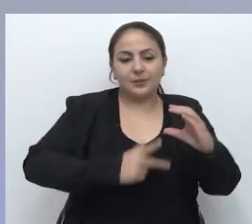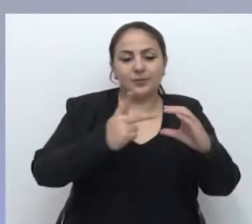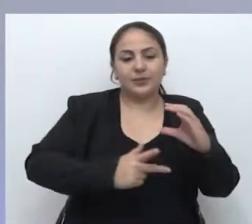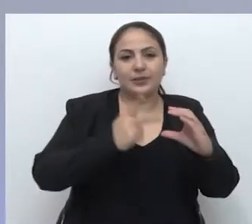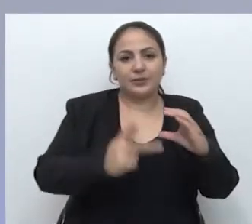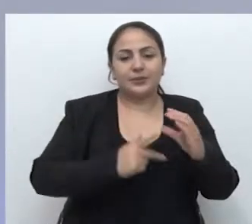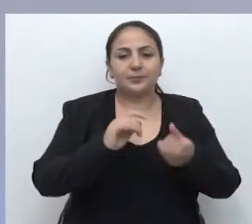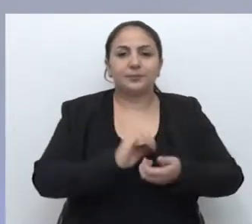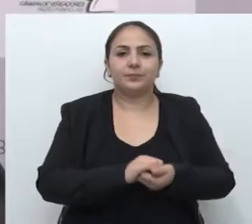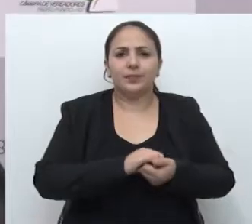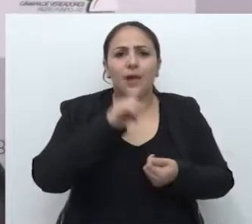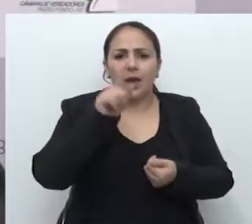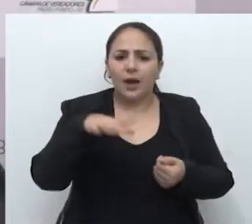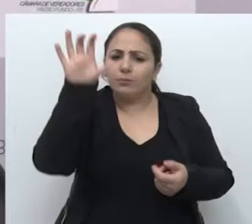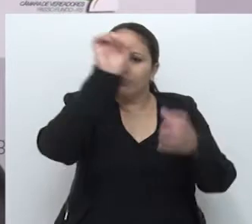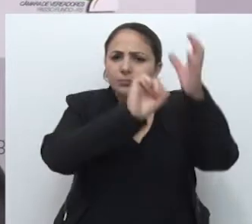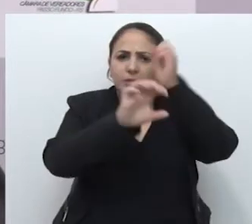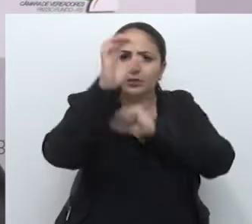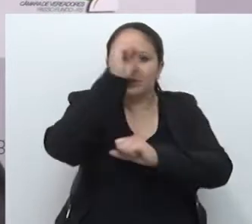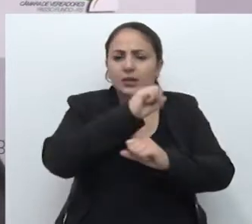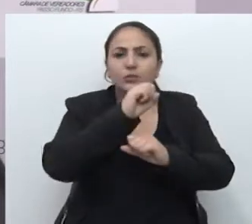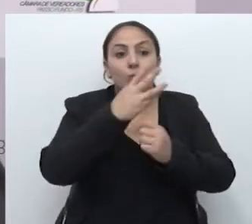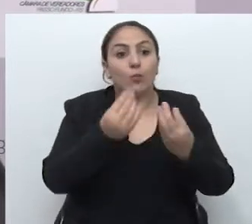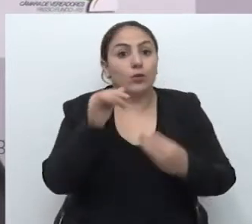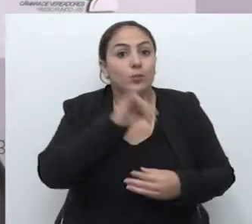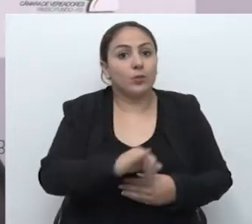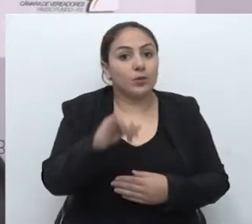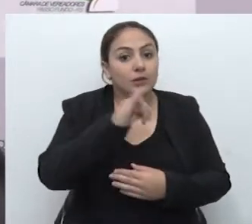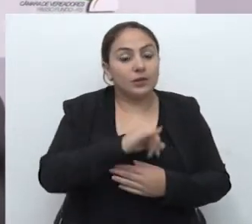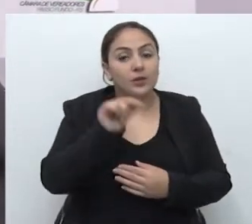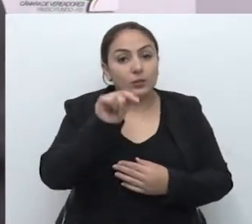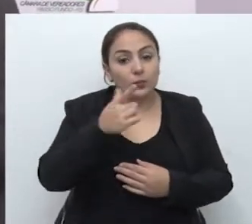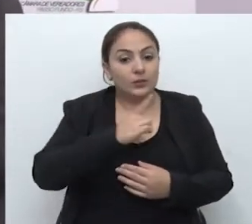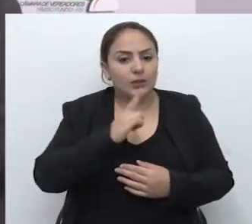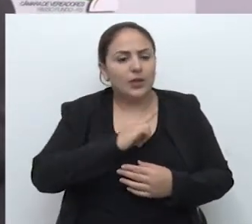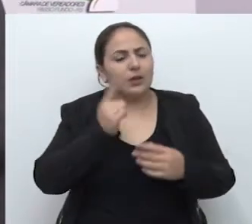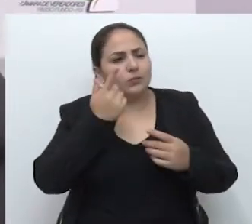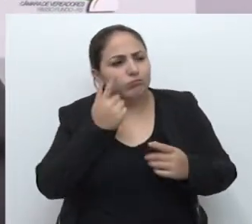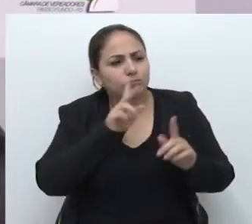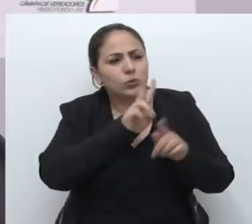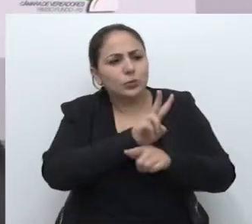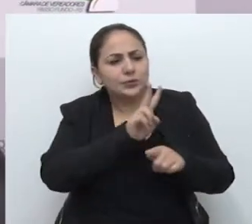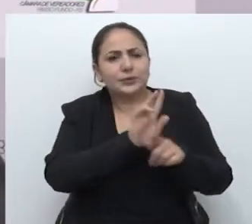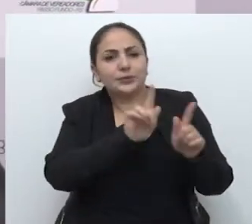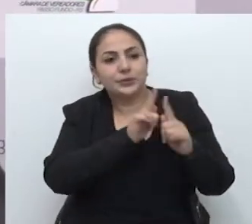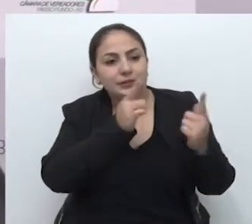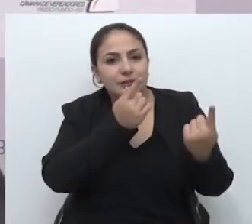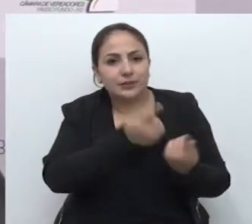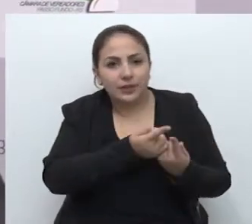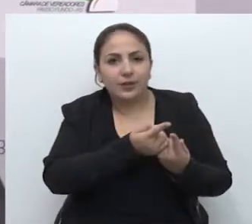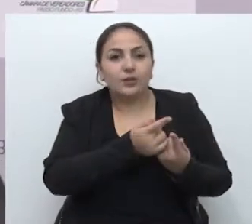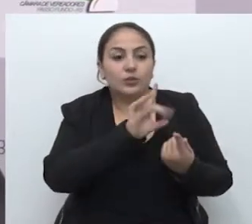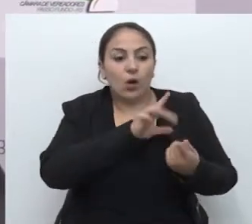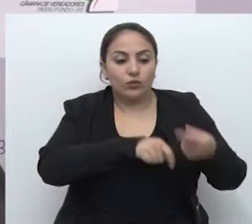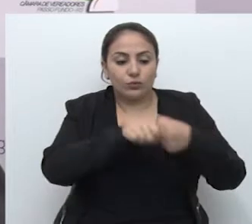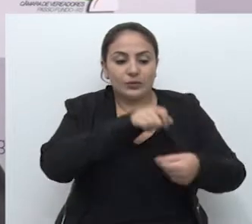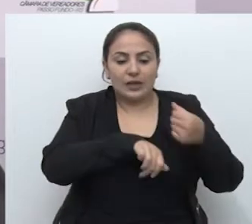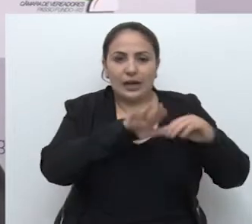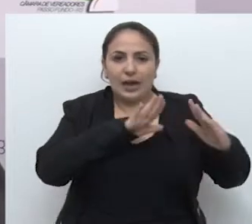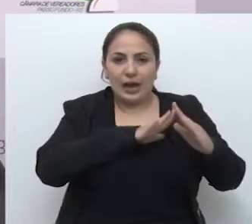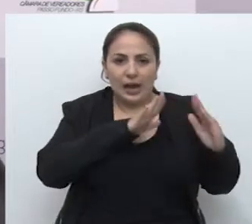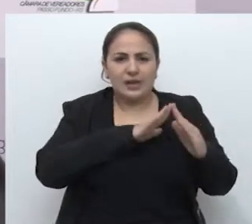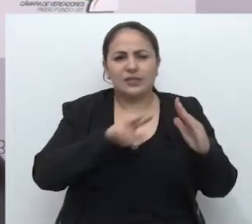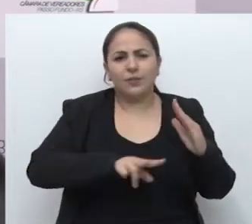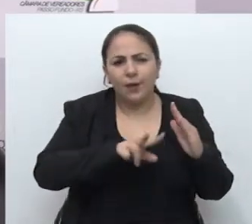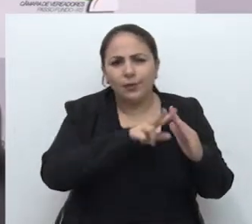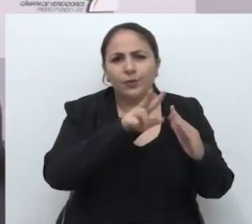do Legislativo. É um aprendizado muito importante porque você tem que gerenciar, além de você administrar a casa